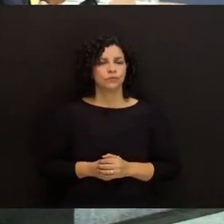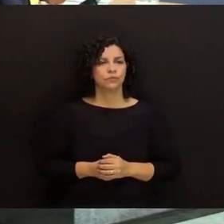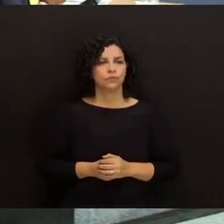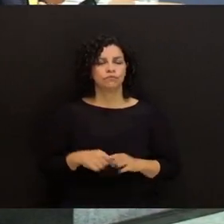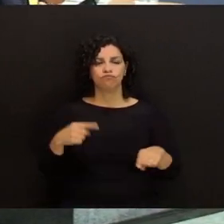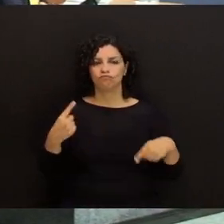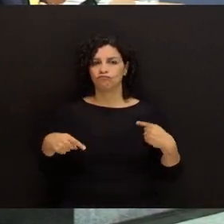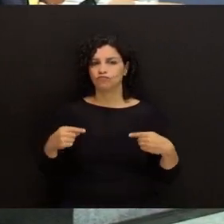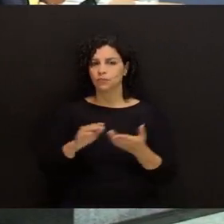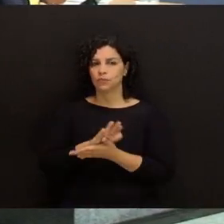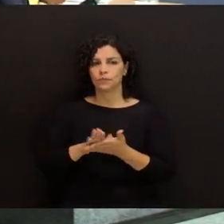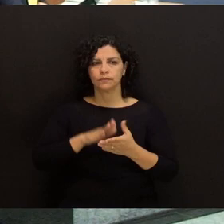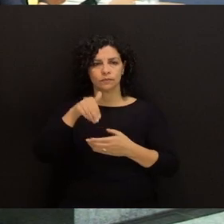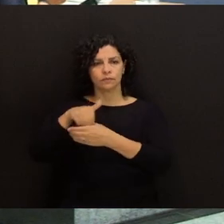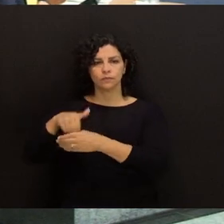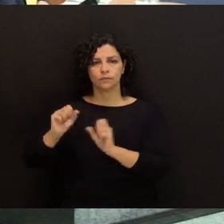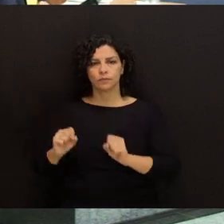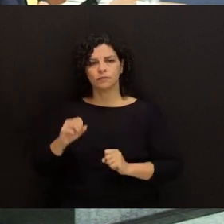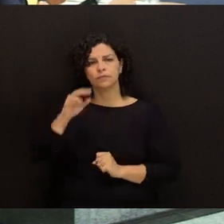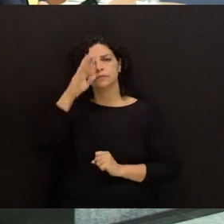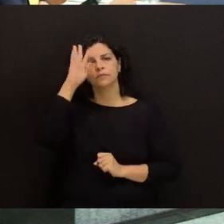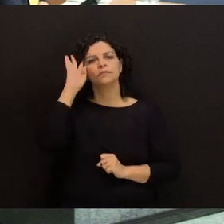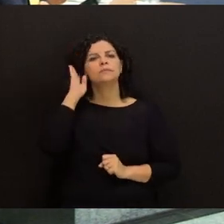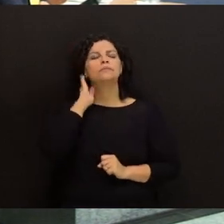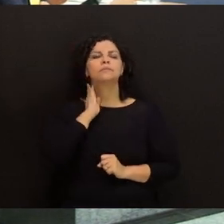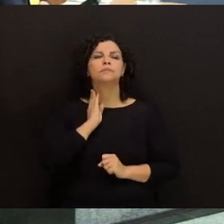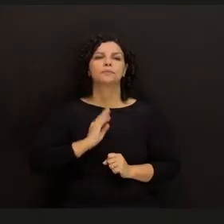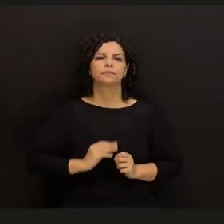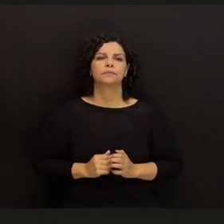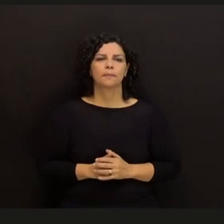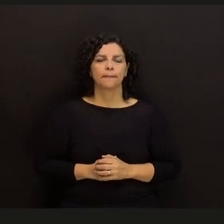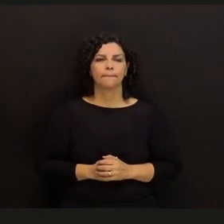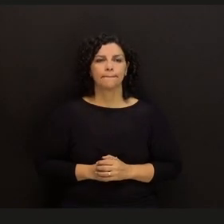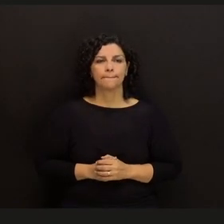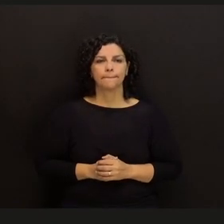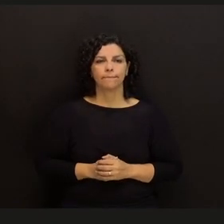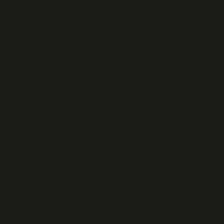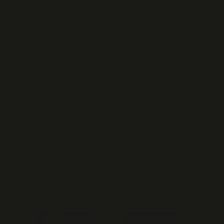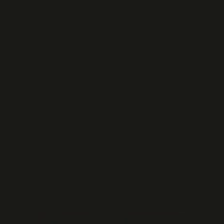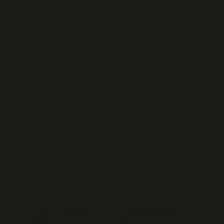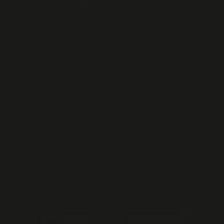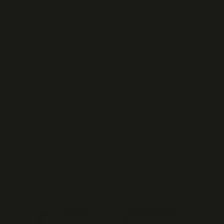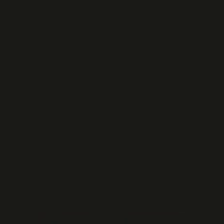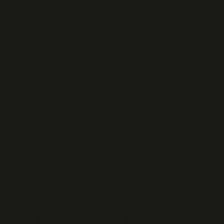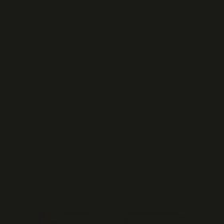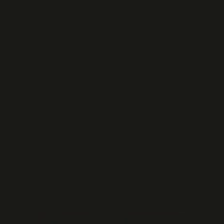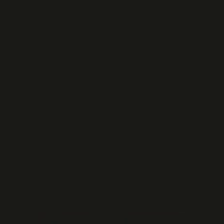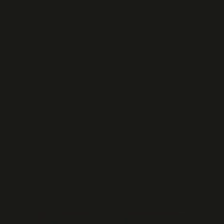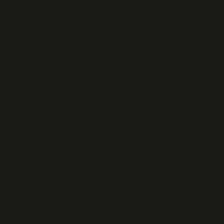não havendo discussão passamos a votação votação aberta